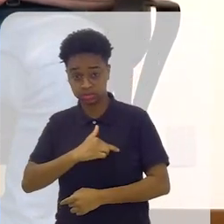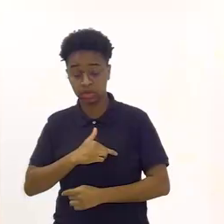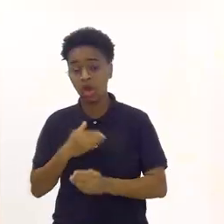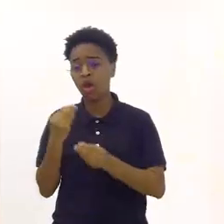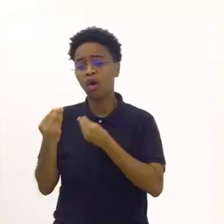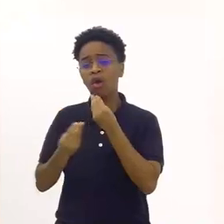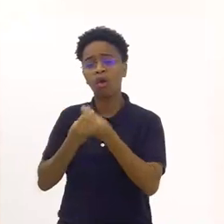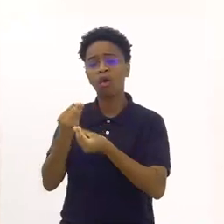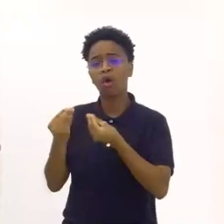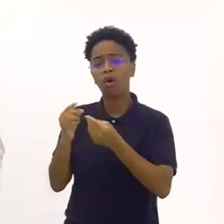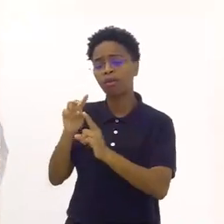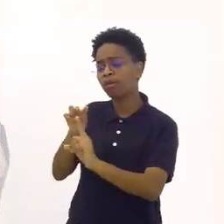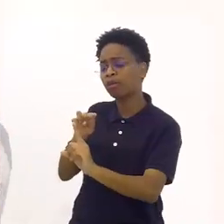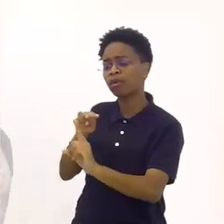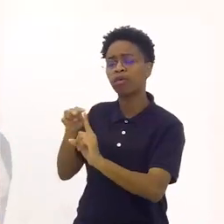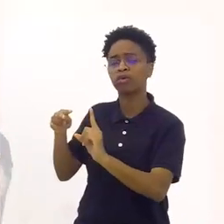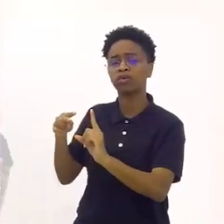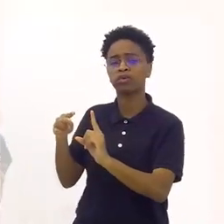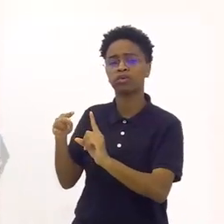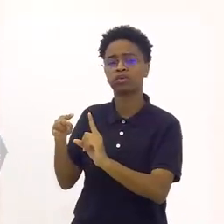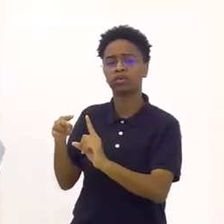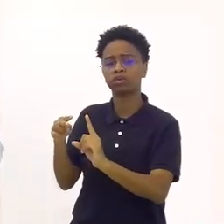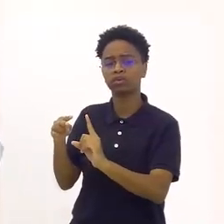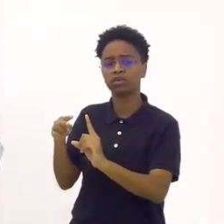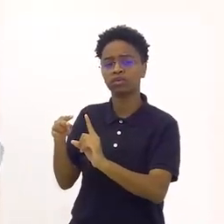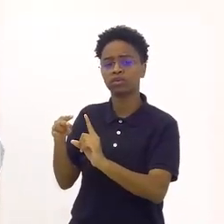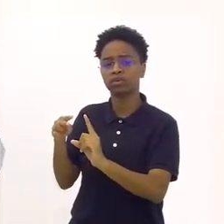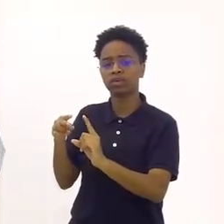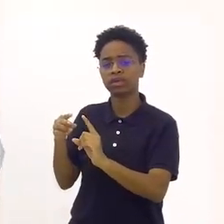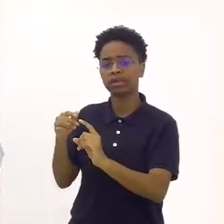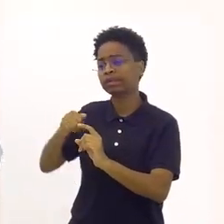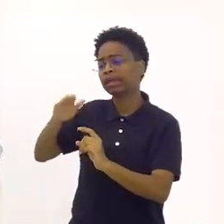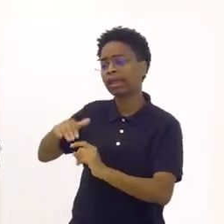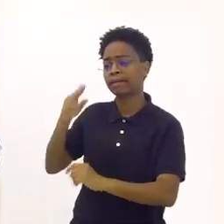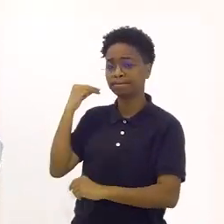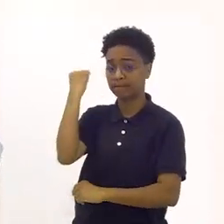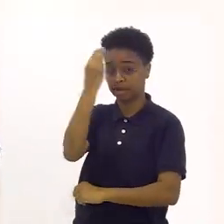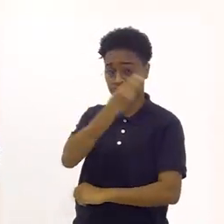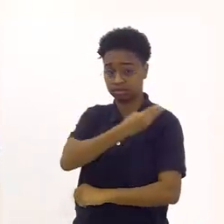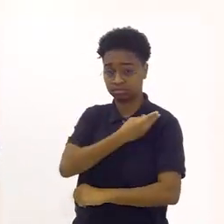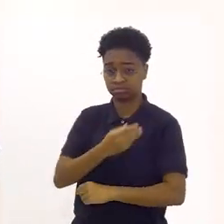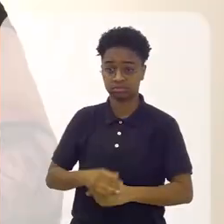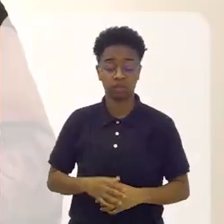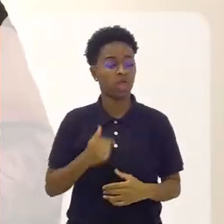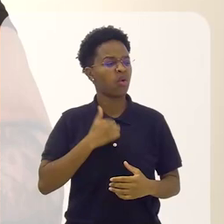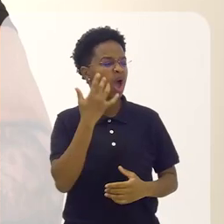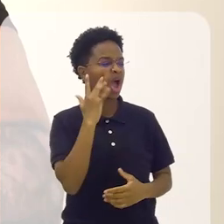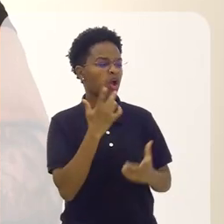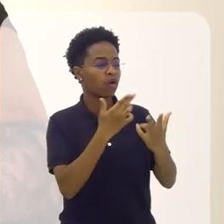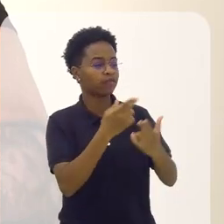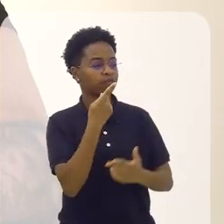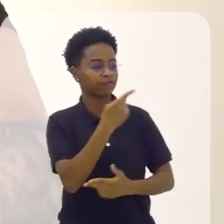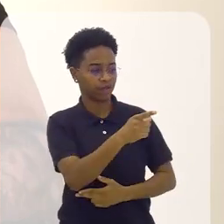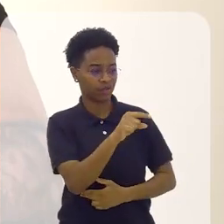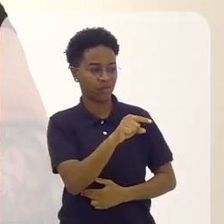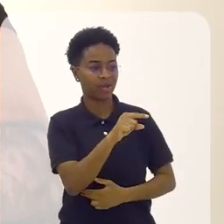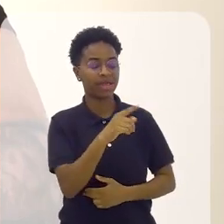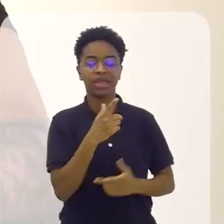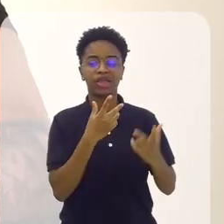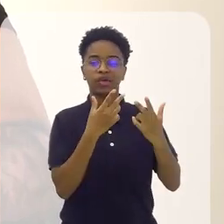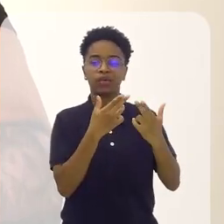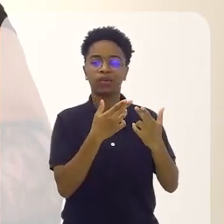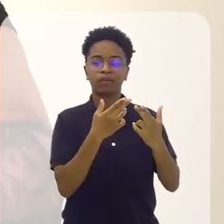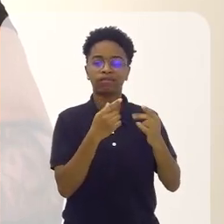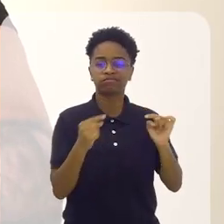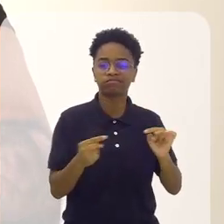religião? Como é a sua visão de Maria? Eu acho que a Maria, como você bem falou, eu acho que retrata